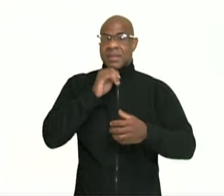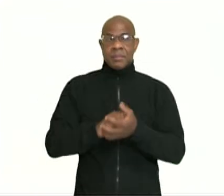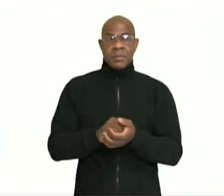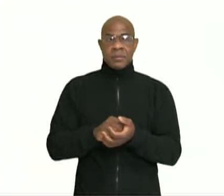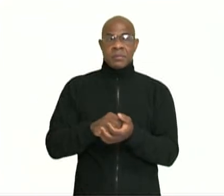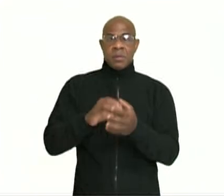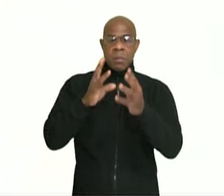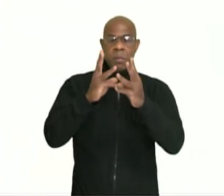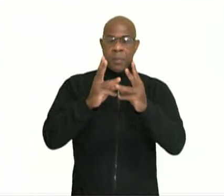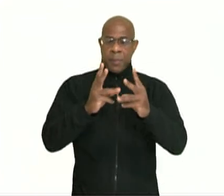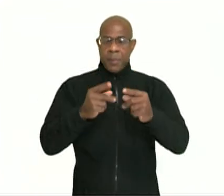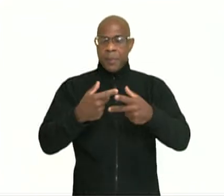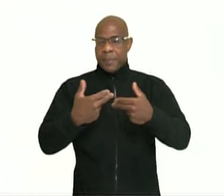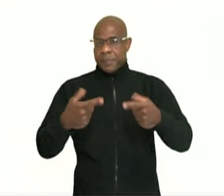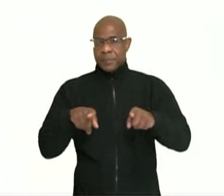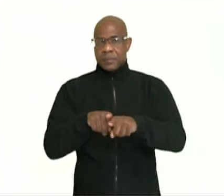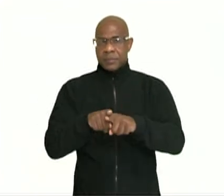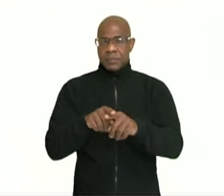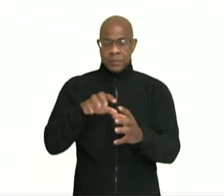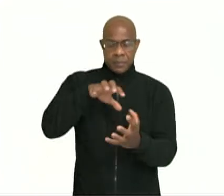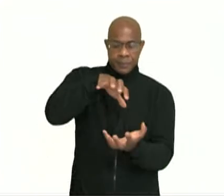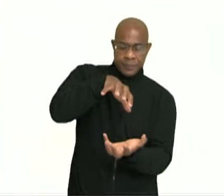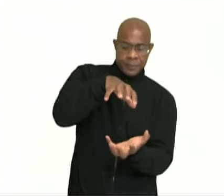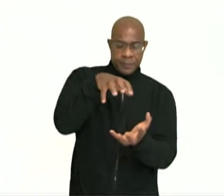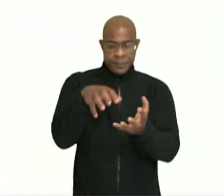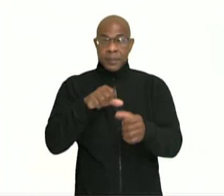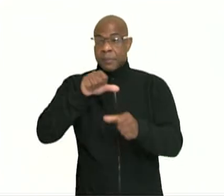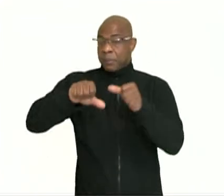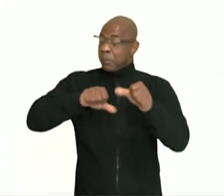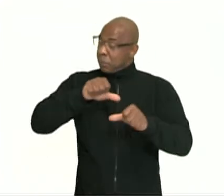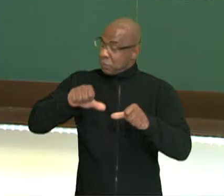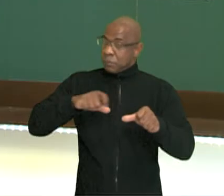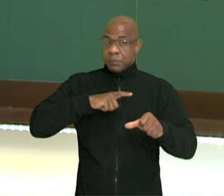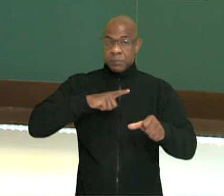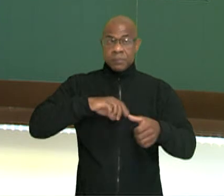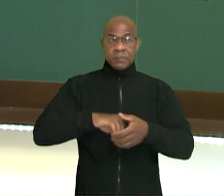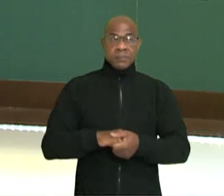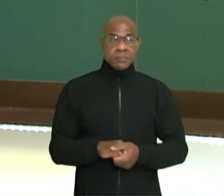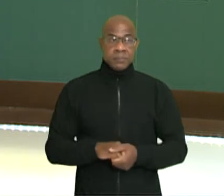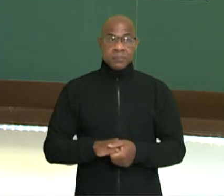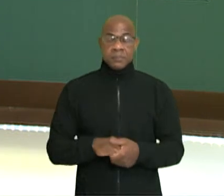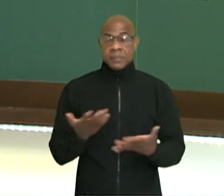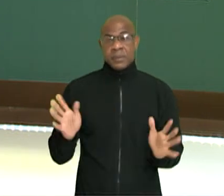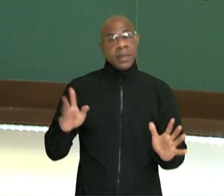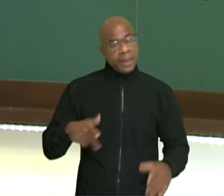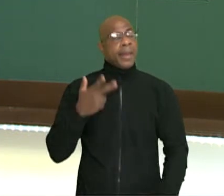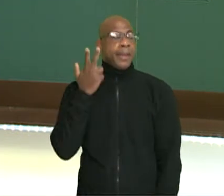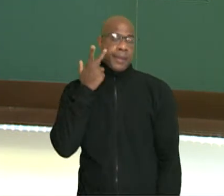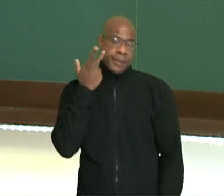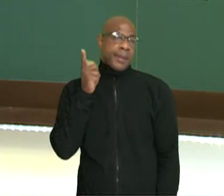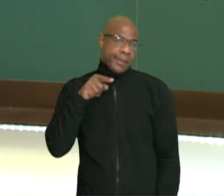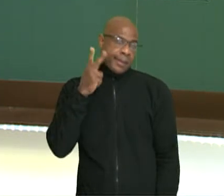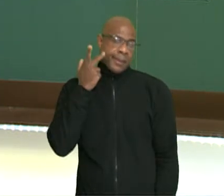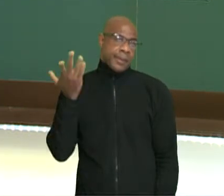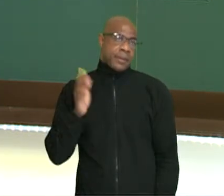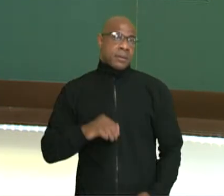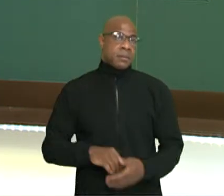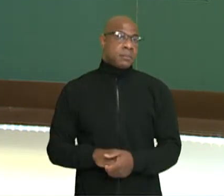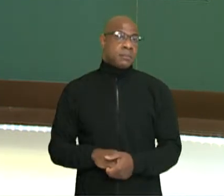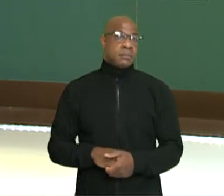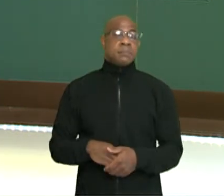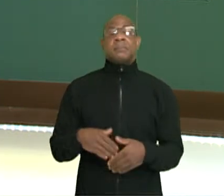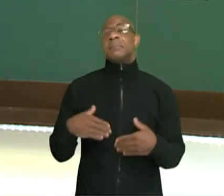planeta se agitam e sua superfície se transforma. Sim, então isso é natural, Mas e onde